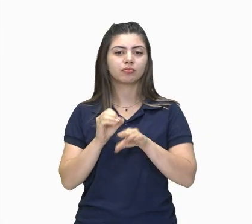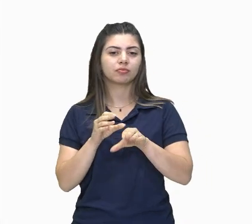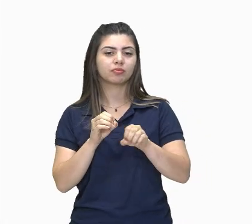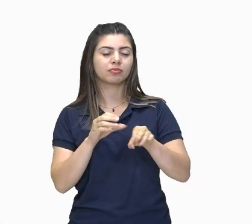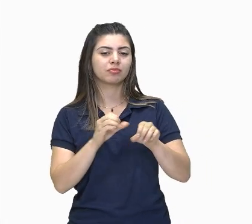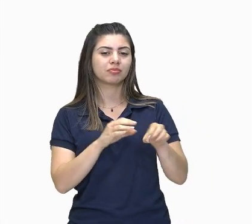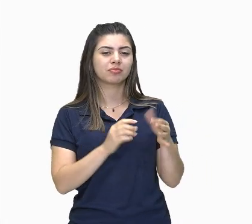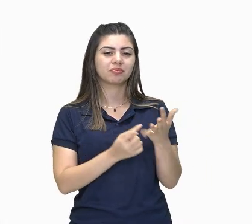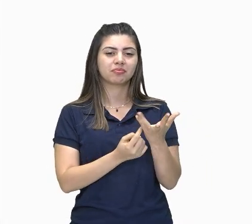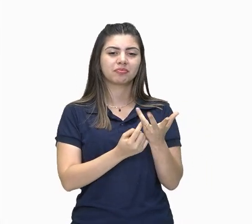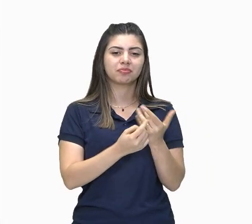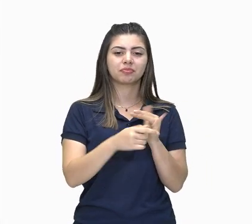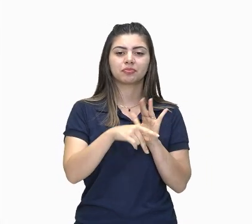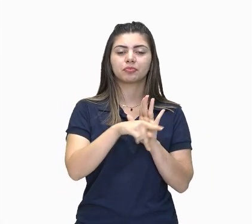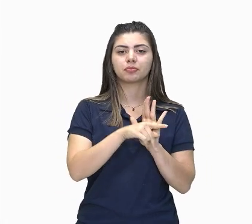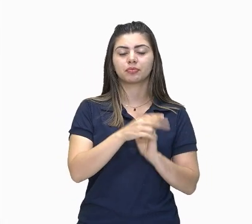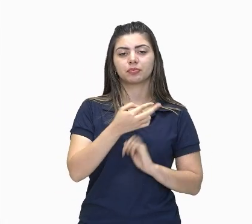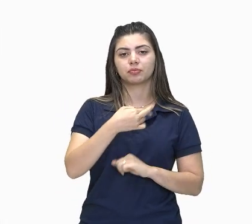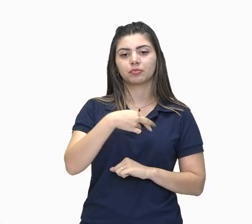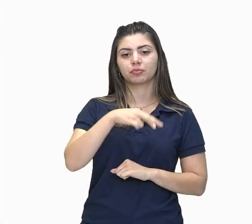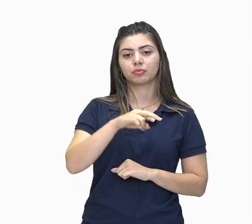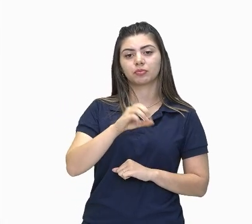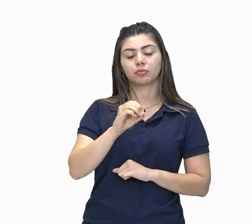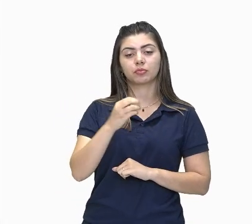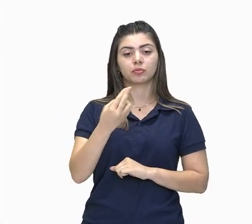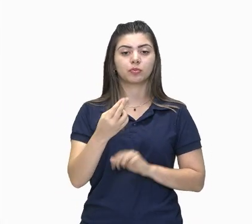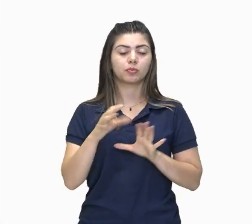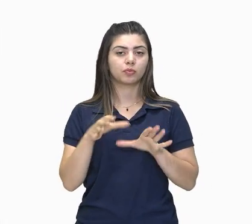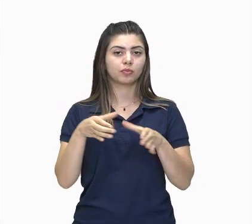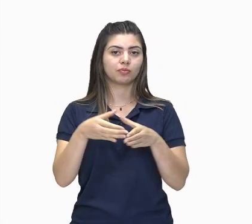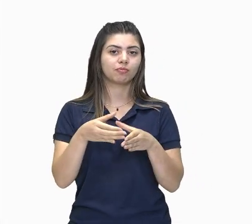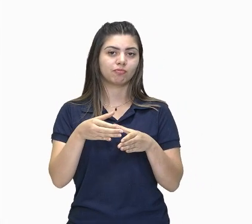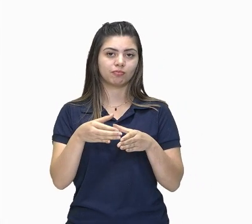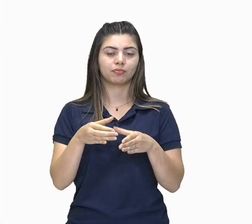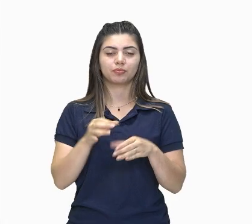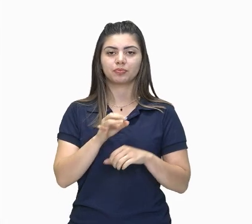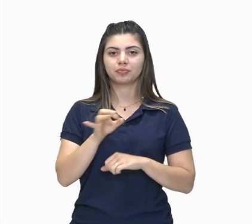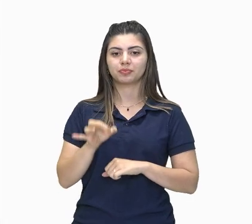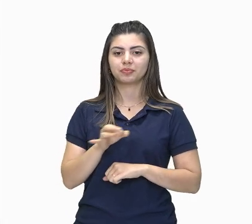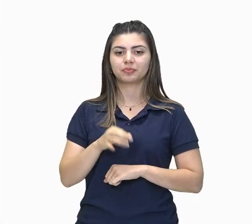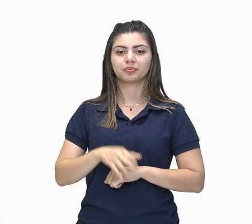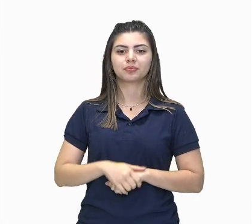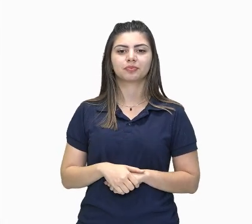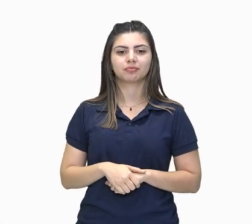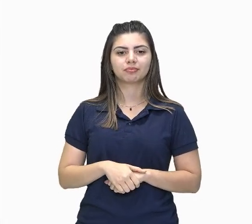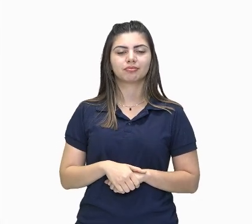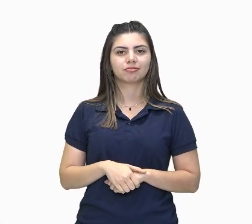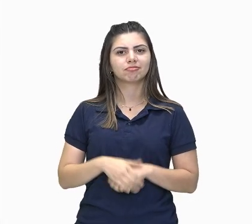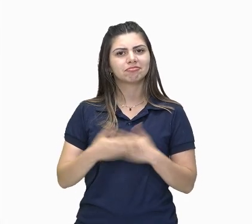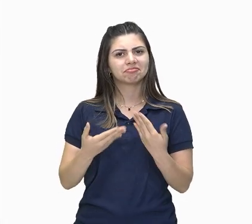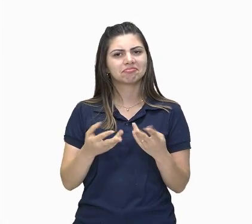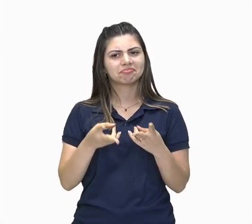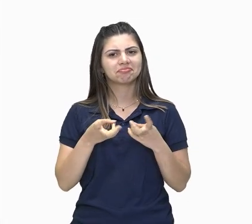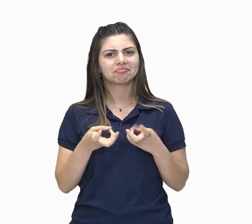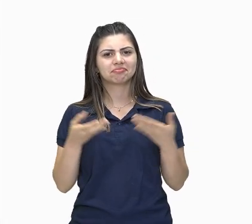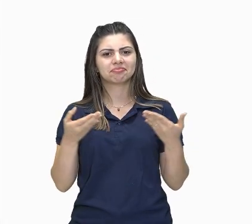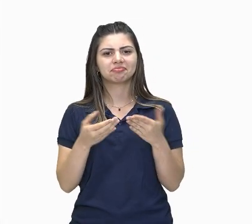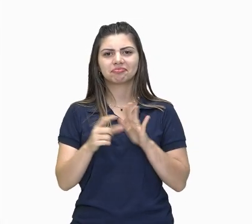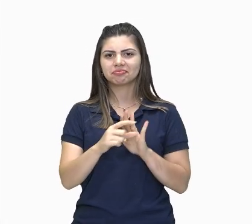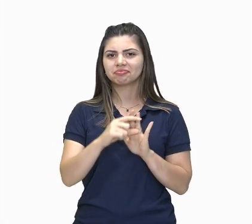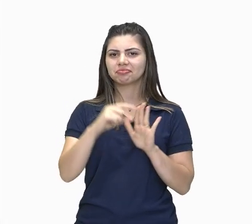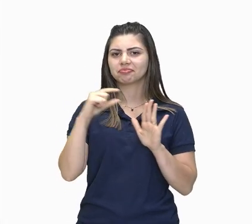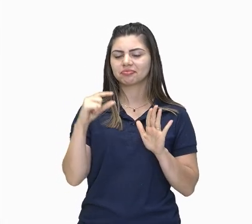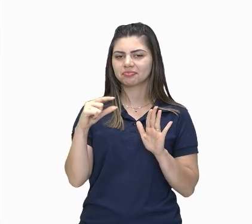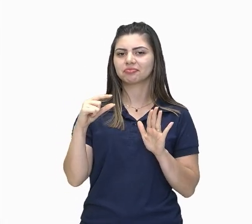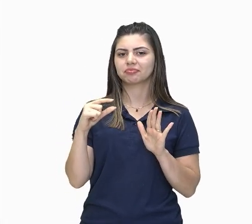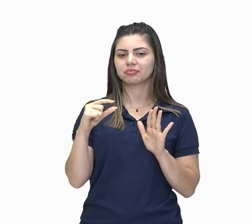demais ensinamentos que fazem parte de uma religião ou de um grupo. Olha esse primeiro parágrafo aí, vamos nos deter um